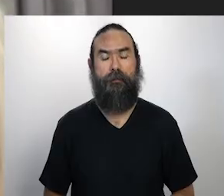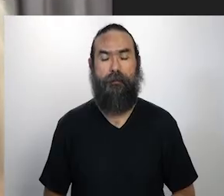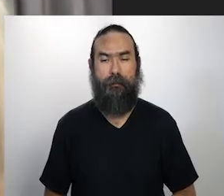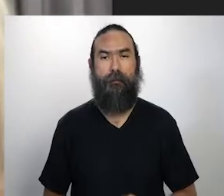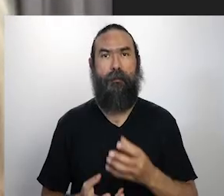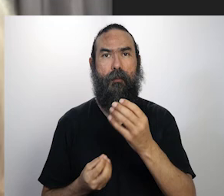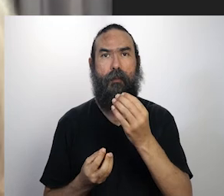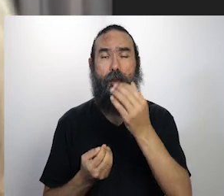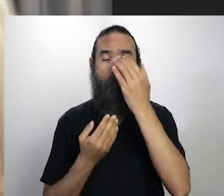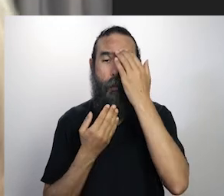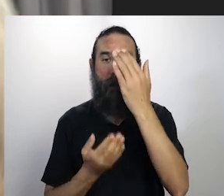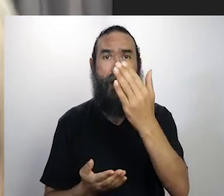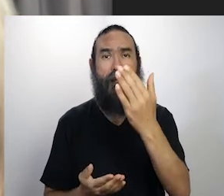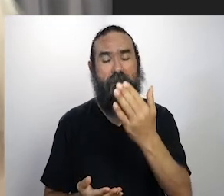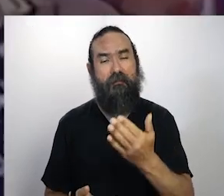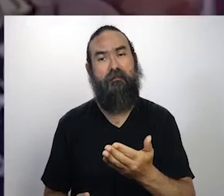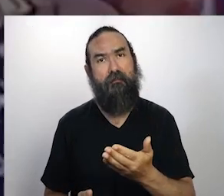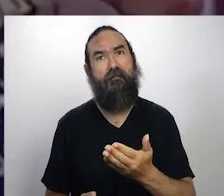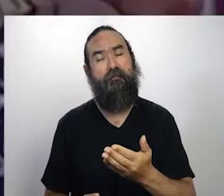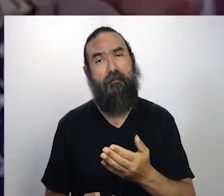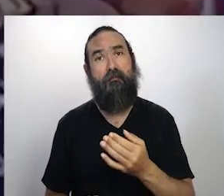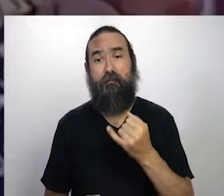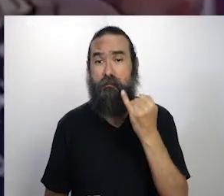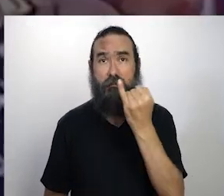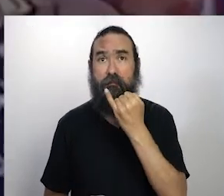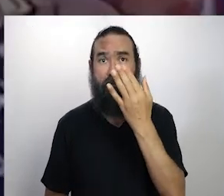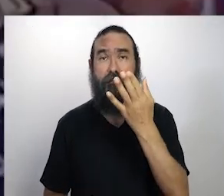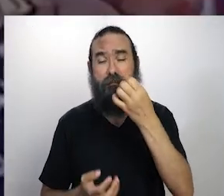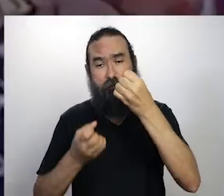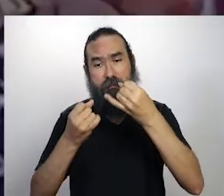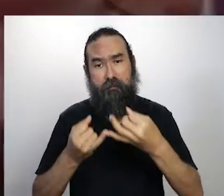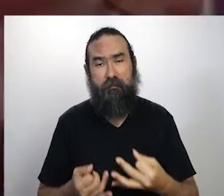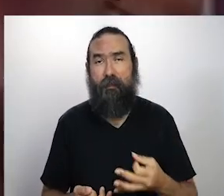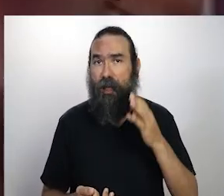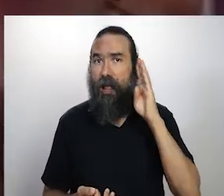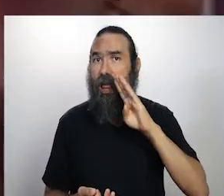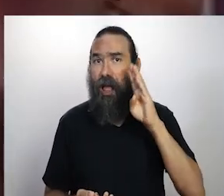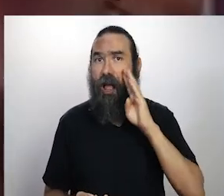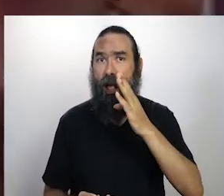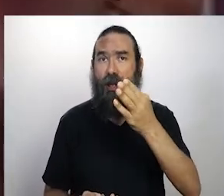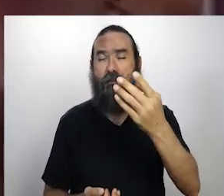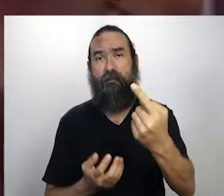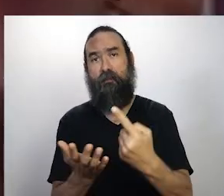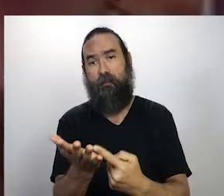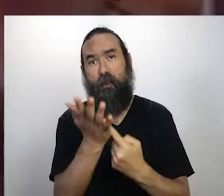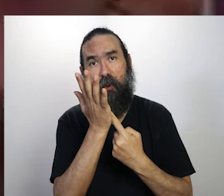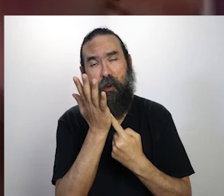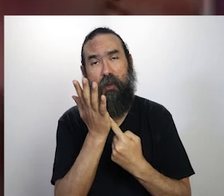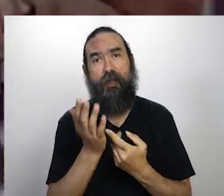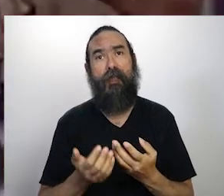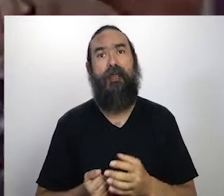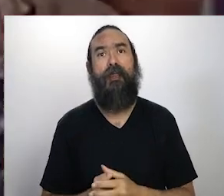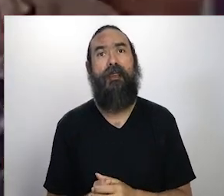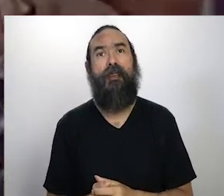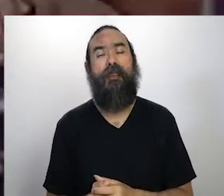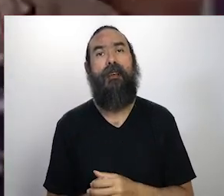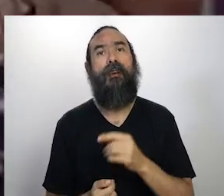Muito obrigada. Muito interessante mesmo. Deixa eu ver aqui. Muito legal isso que você